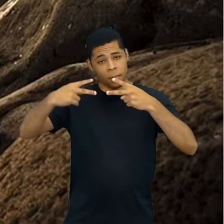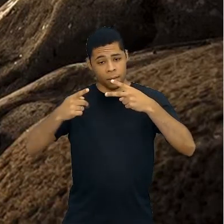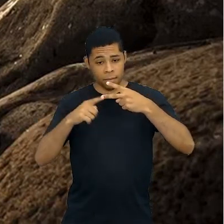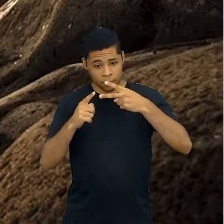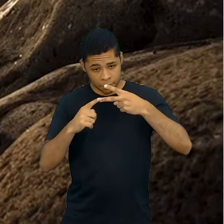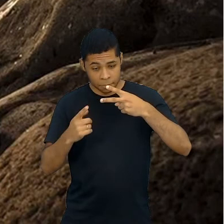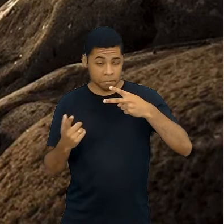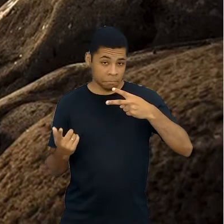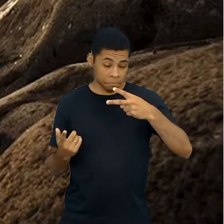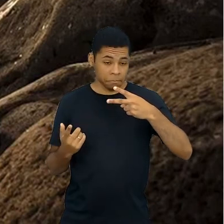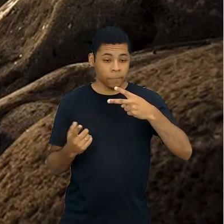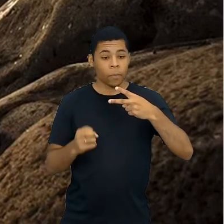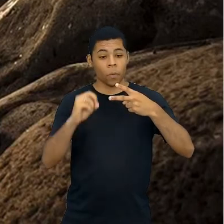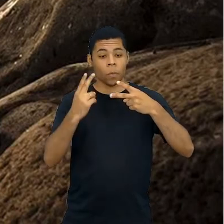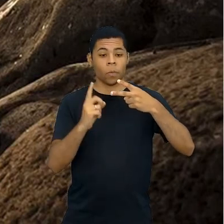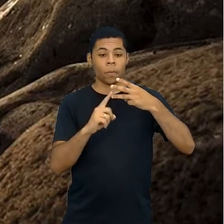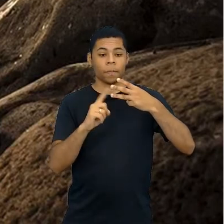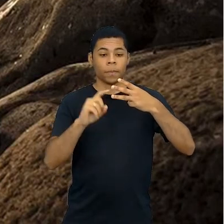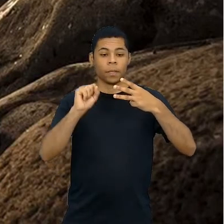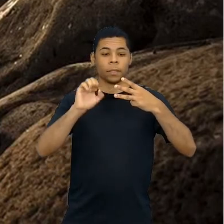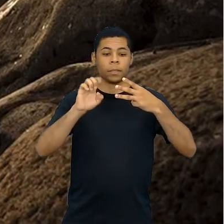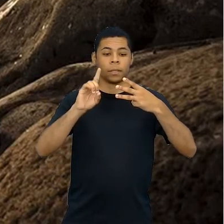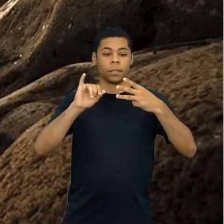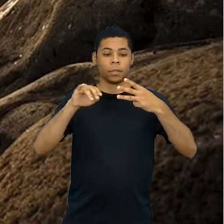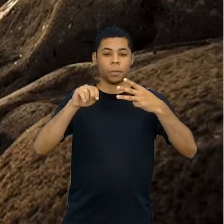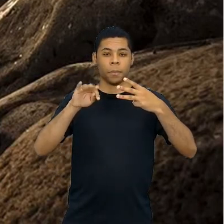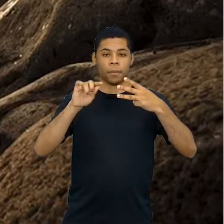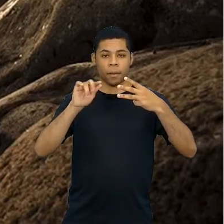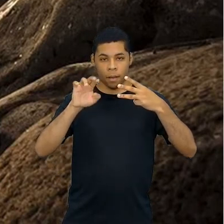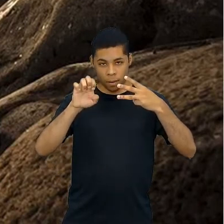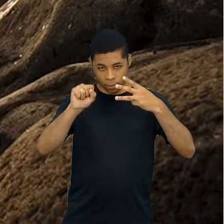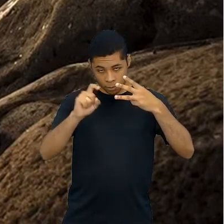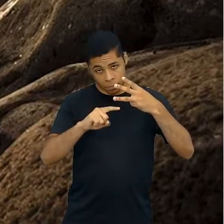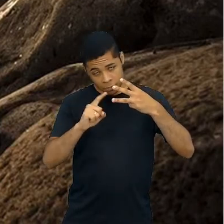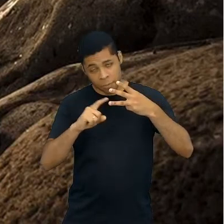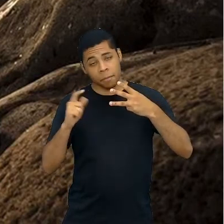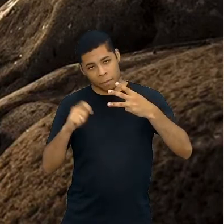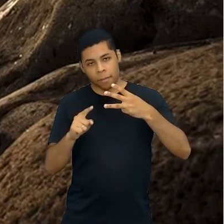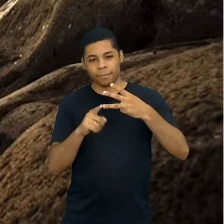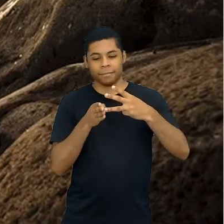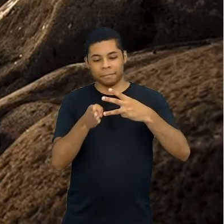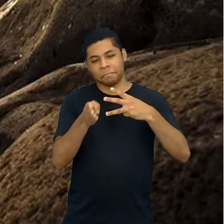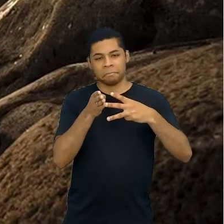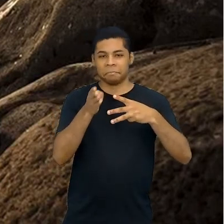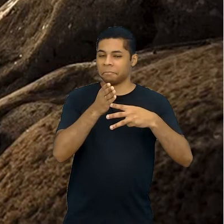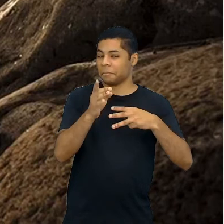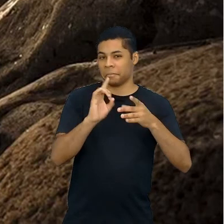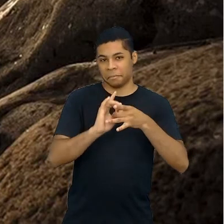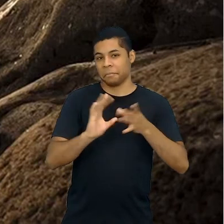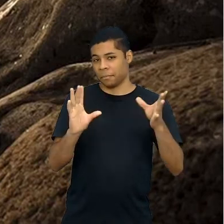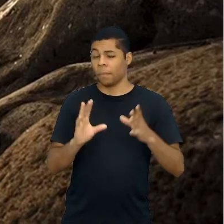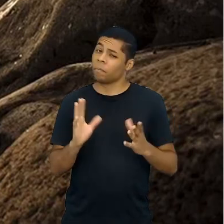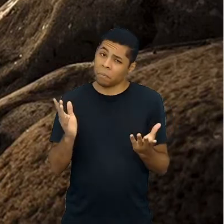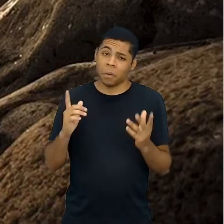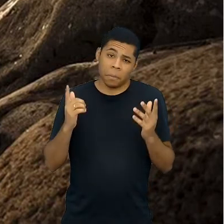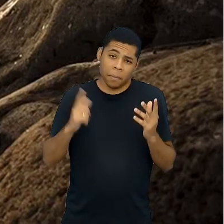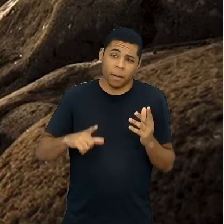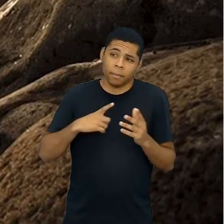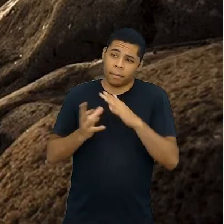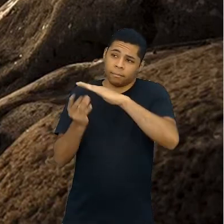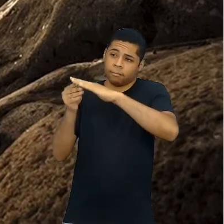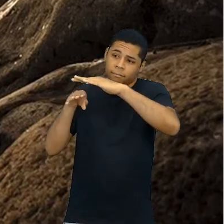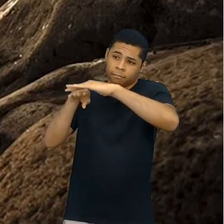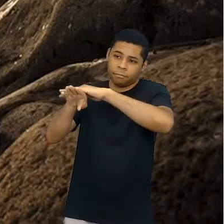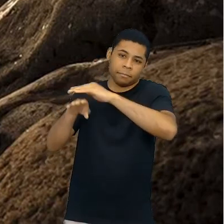um link já para vocês já estarem fazendo um estudo das rochas metamórficas, que a gente vai ver na próxima aula,